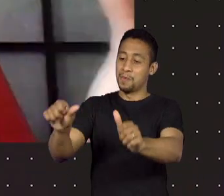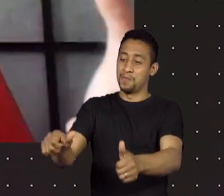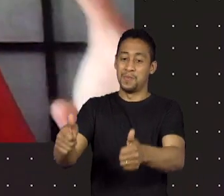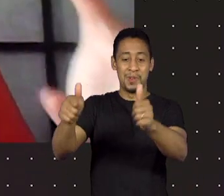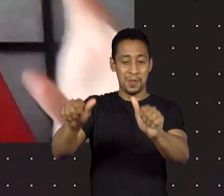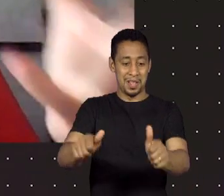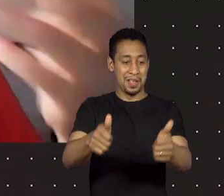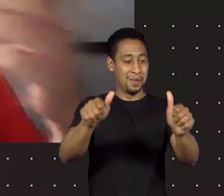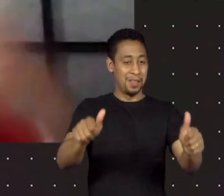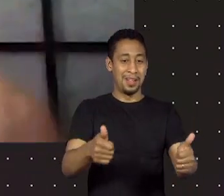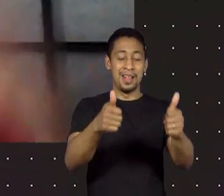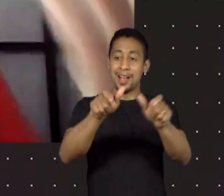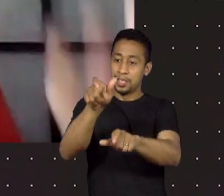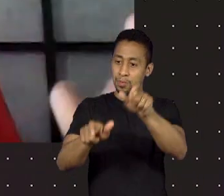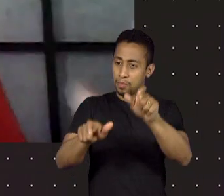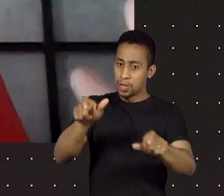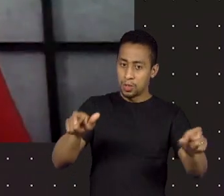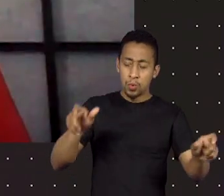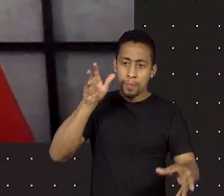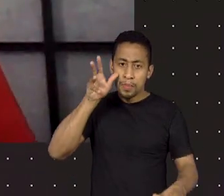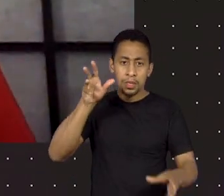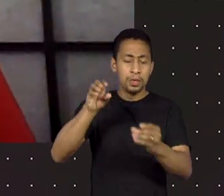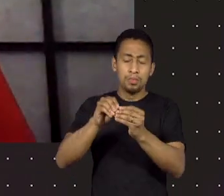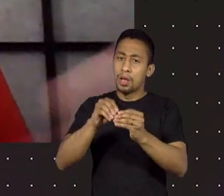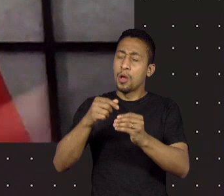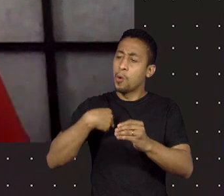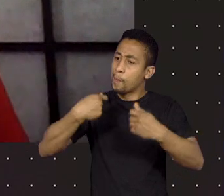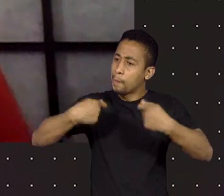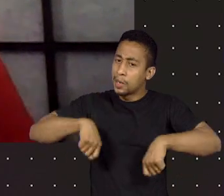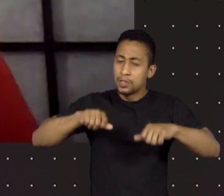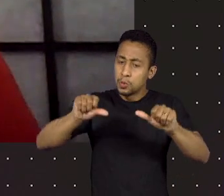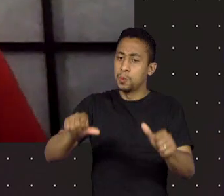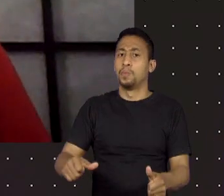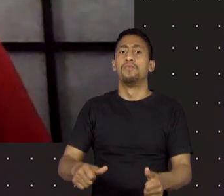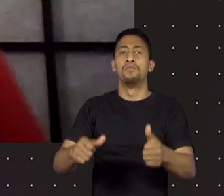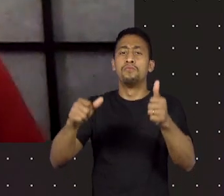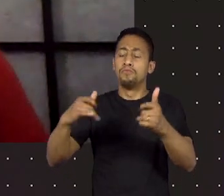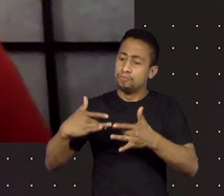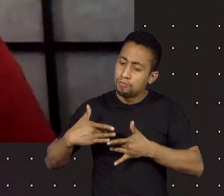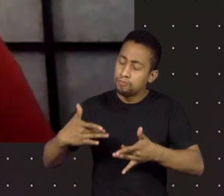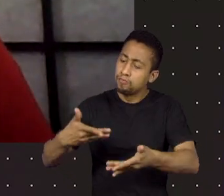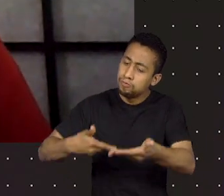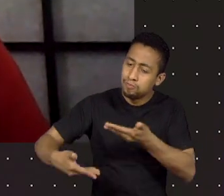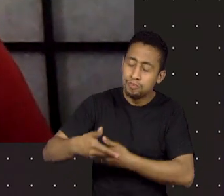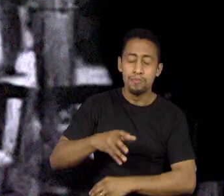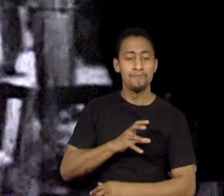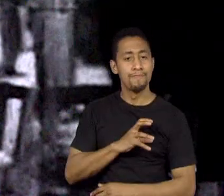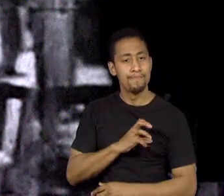fazê-las perceber que podiam ser mais generosas, podiam ser mais amorosas.